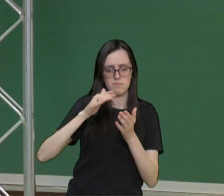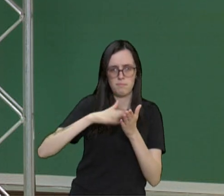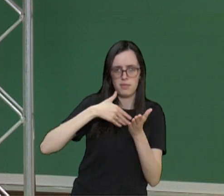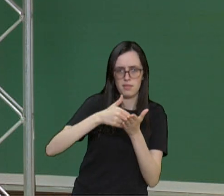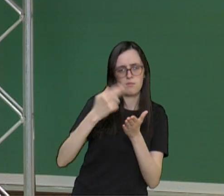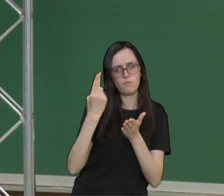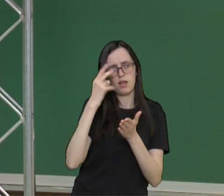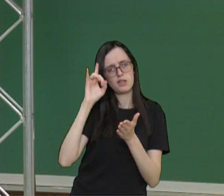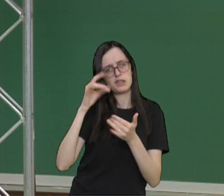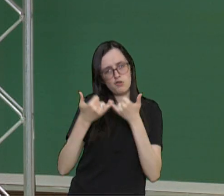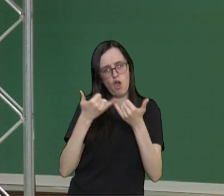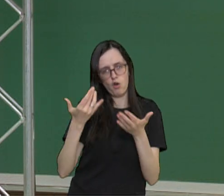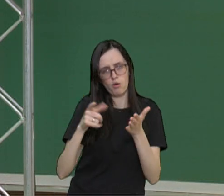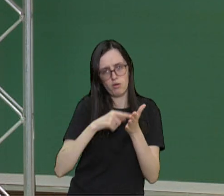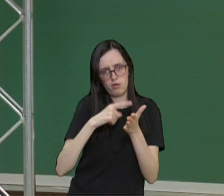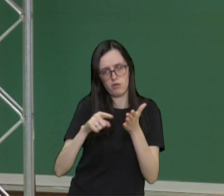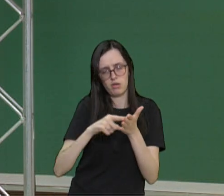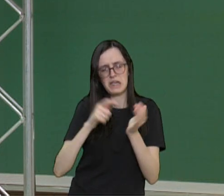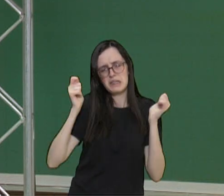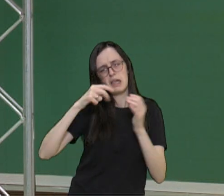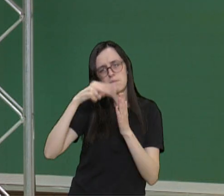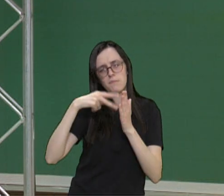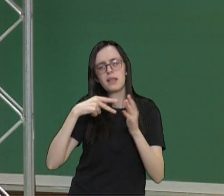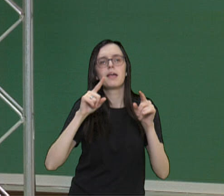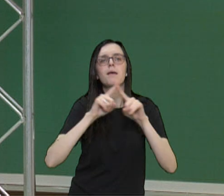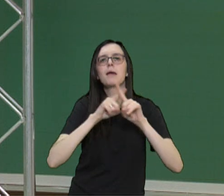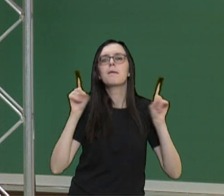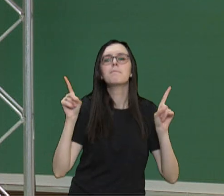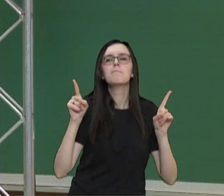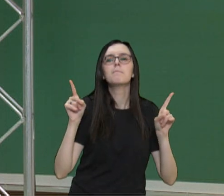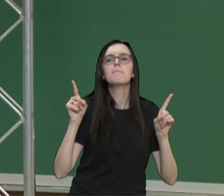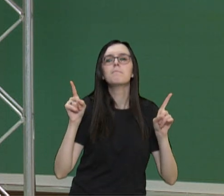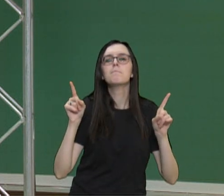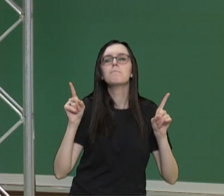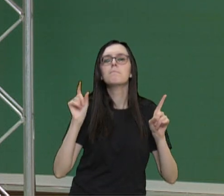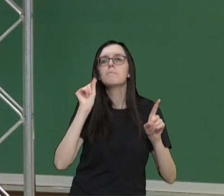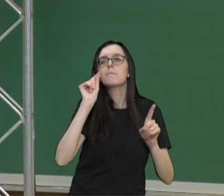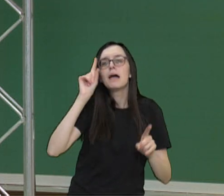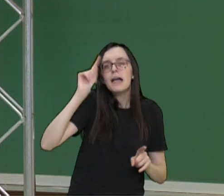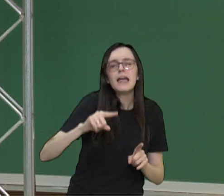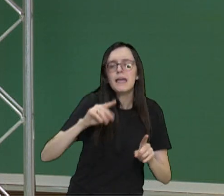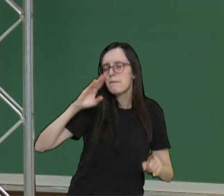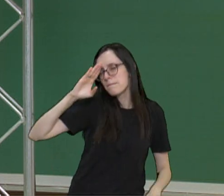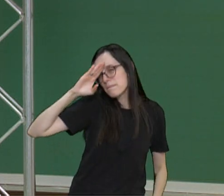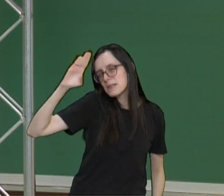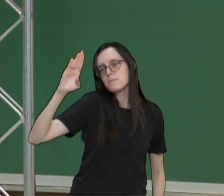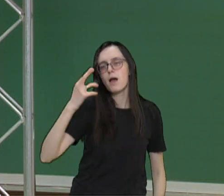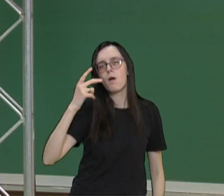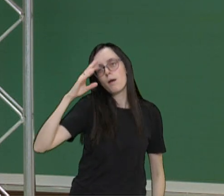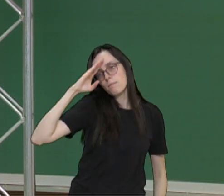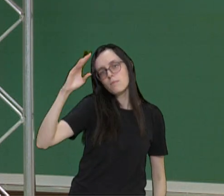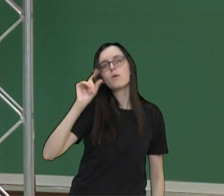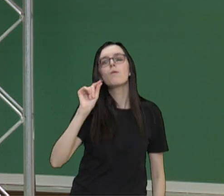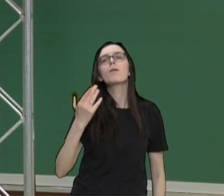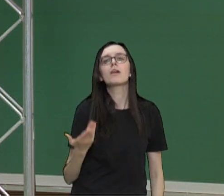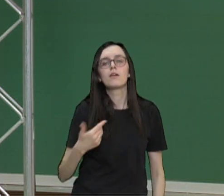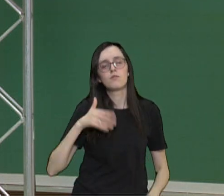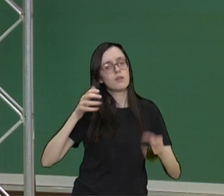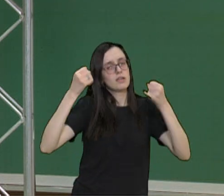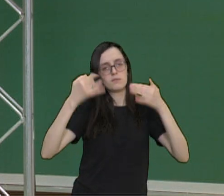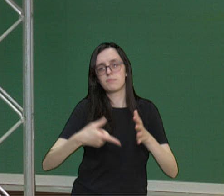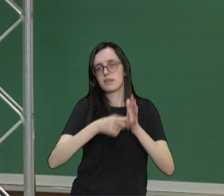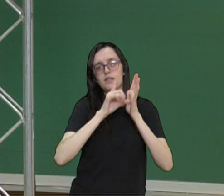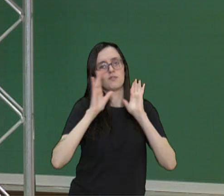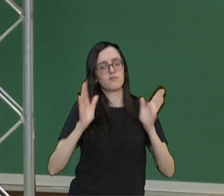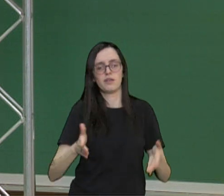né? Ler? Também. Mas qual que ela é principal? Essa aqui, eu acabei de falar ainda